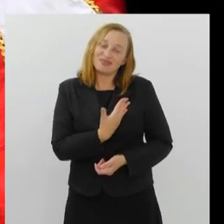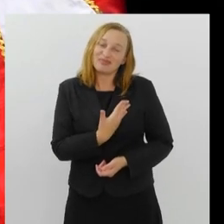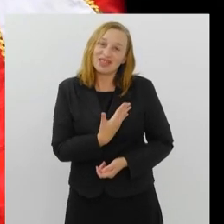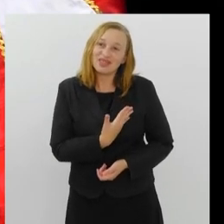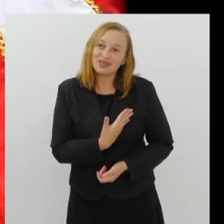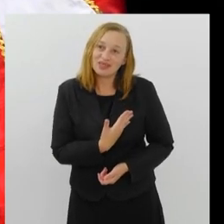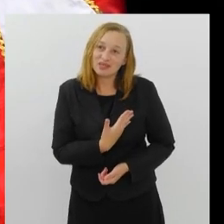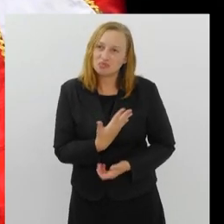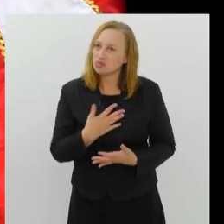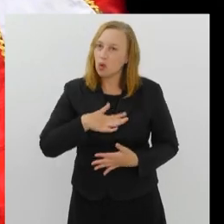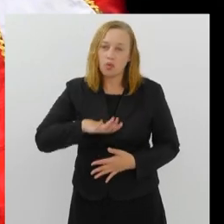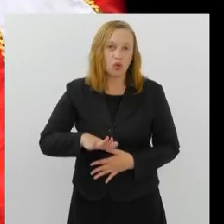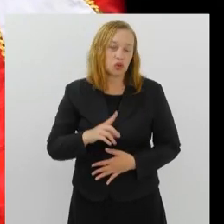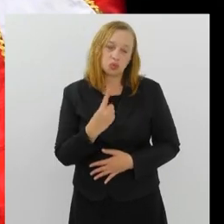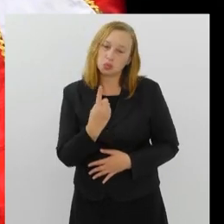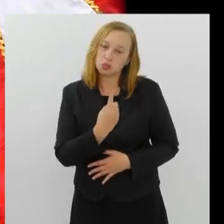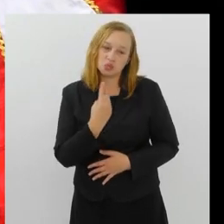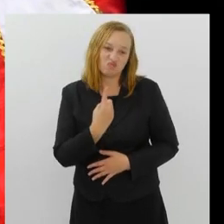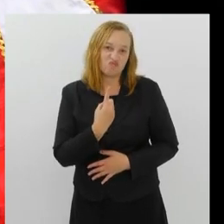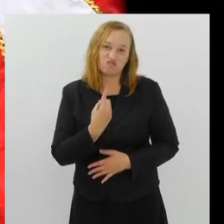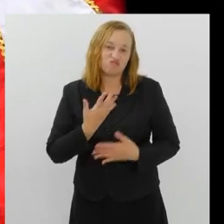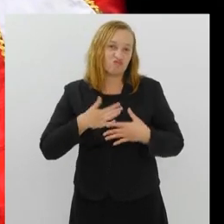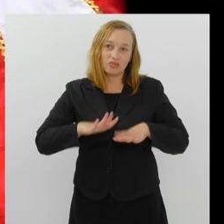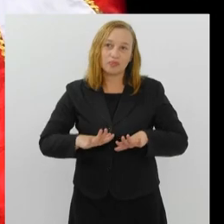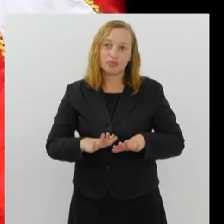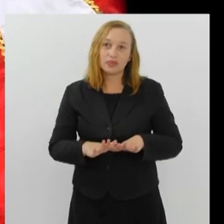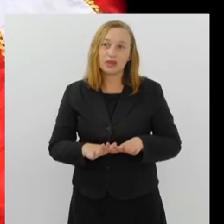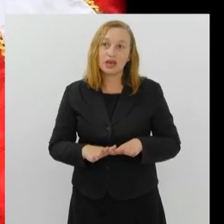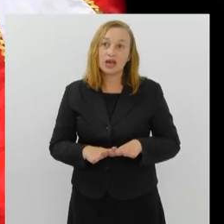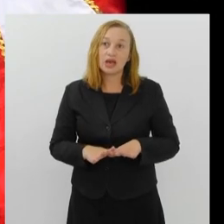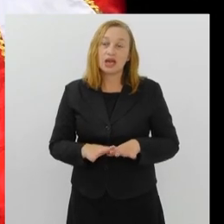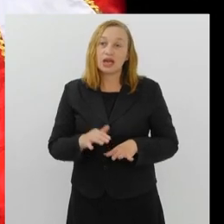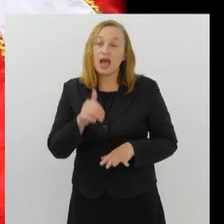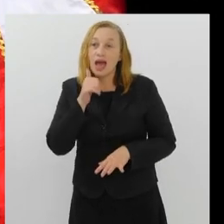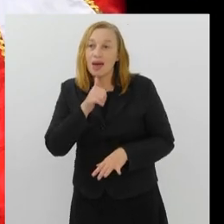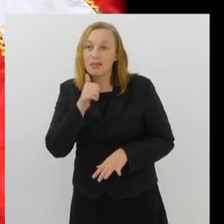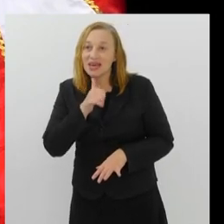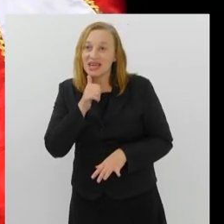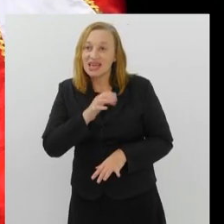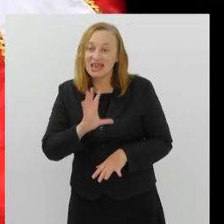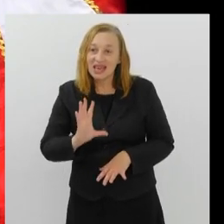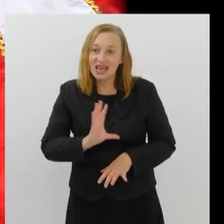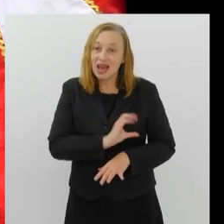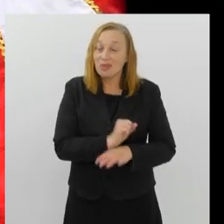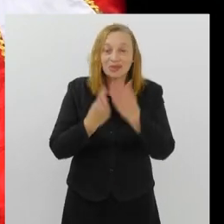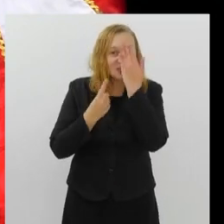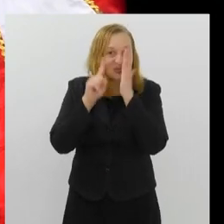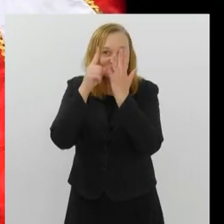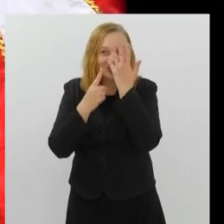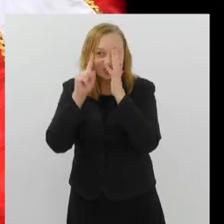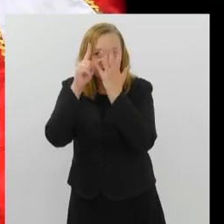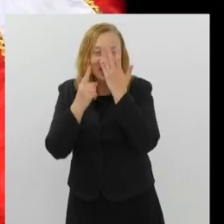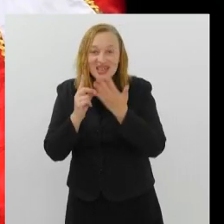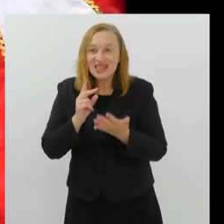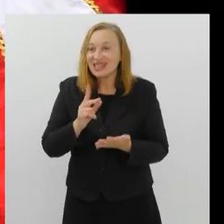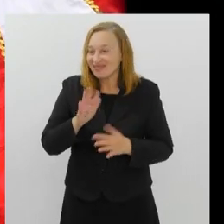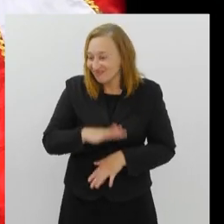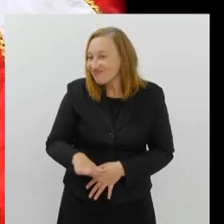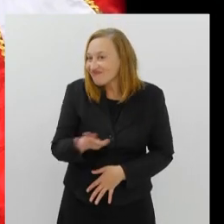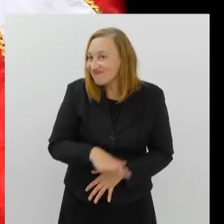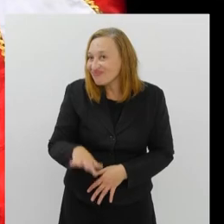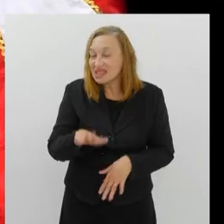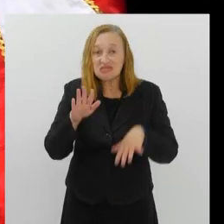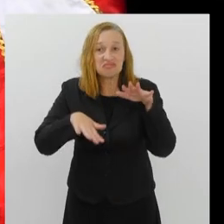meus amigos, não gosto de ficar sozinha. Pietra Brum é uma menina completamente apaixonada por carnaval, desde